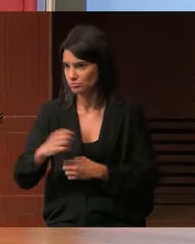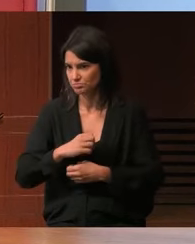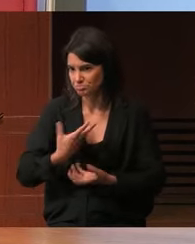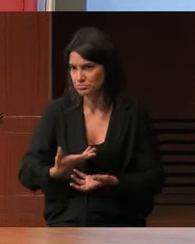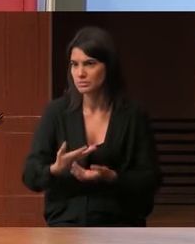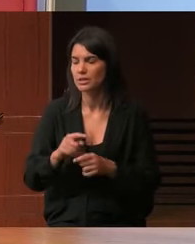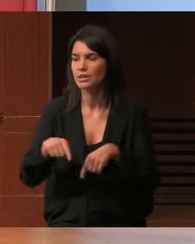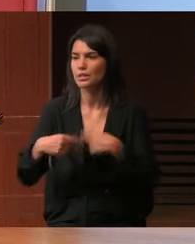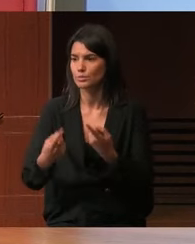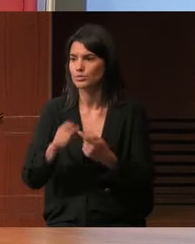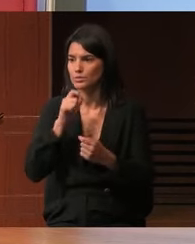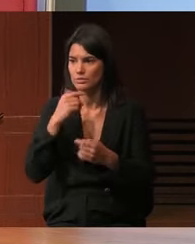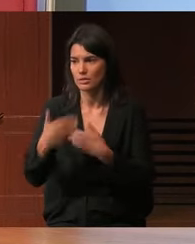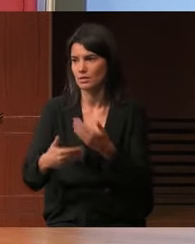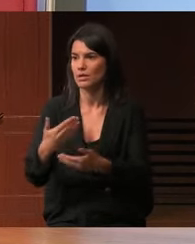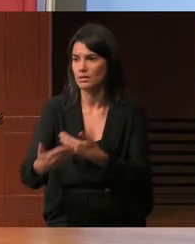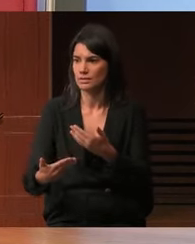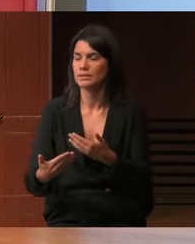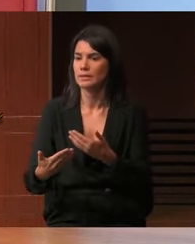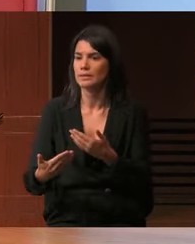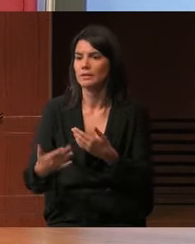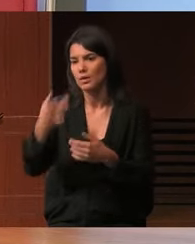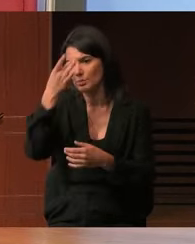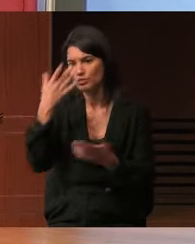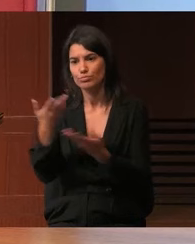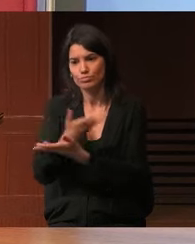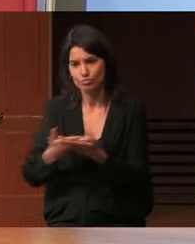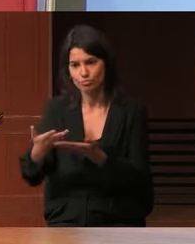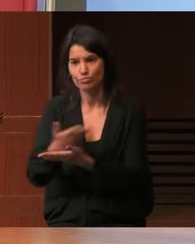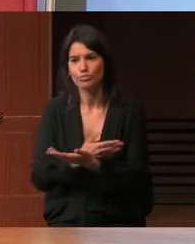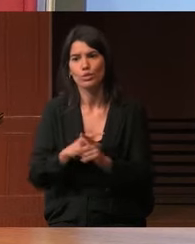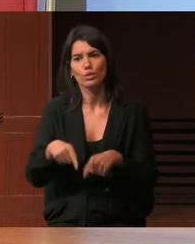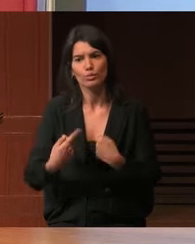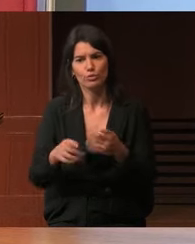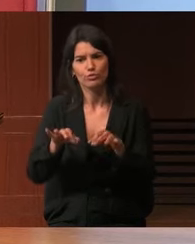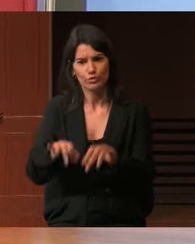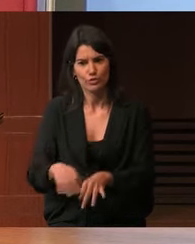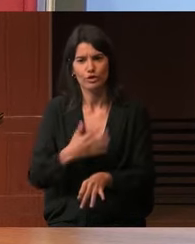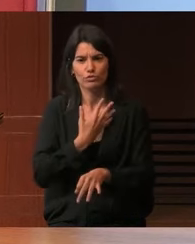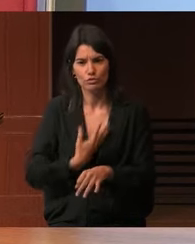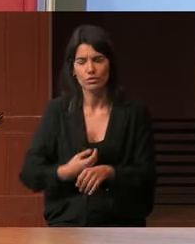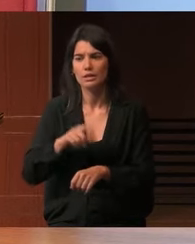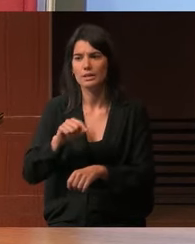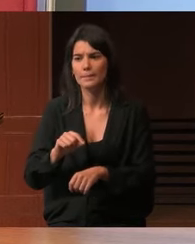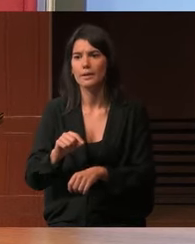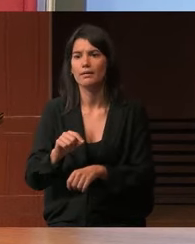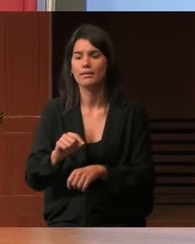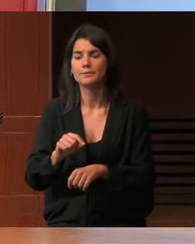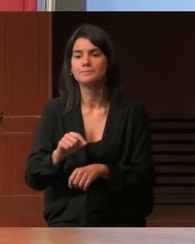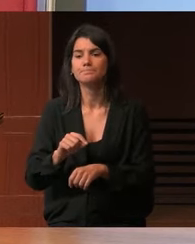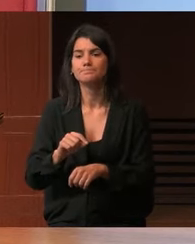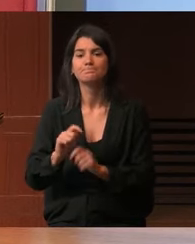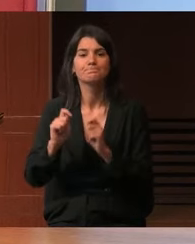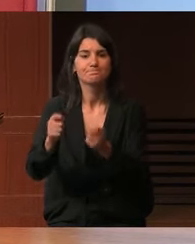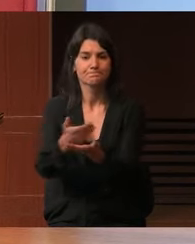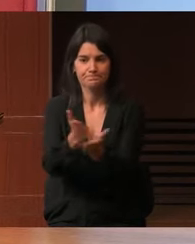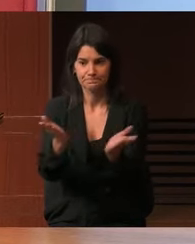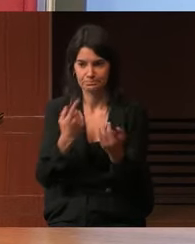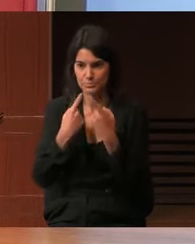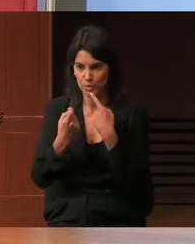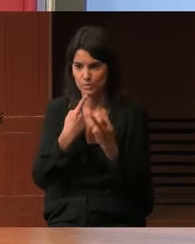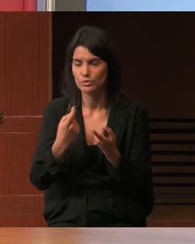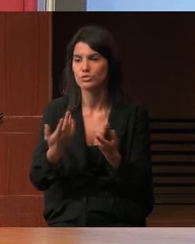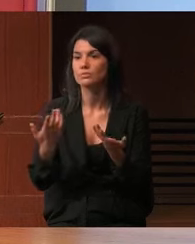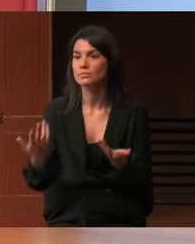depois podermos avançar para a troca de ideias, reservando no final também alguns minutos para as vossas perguntas.